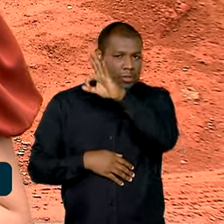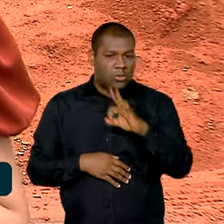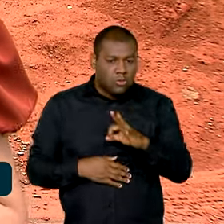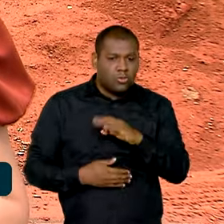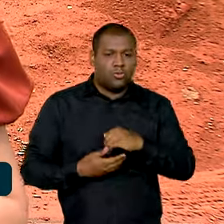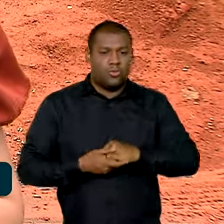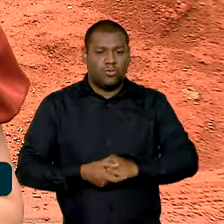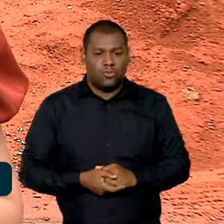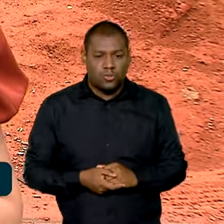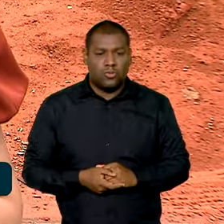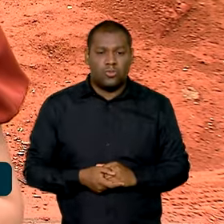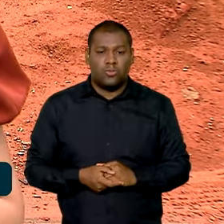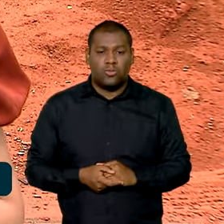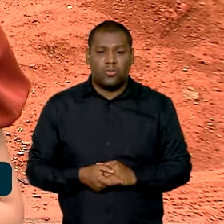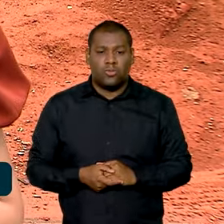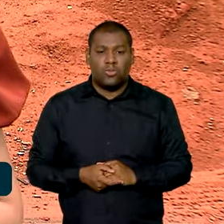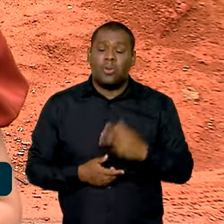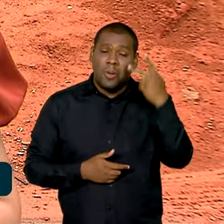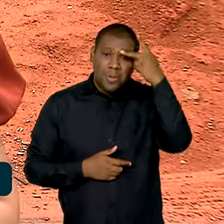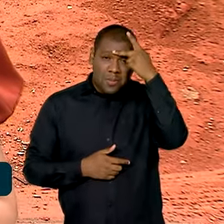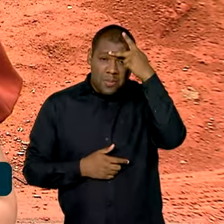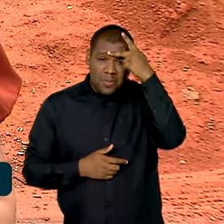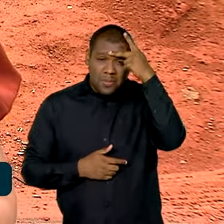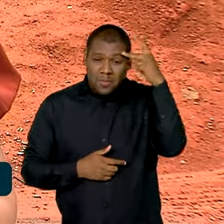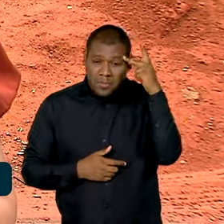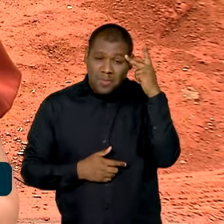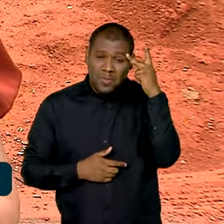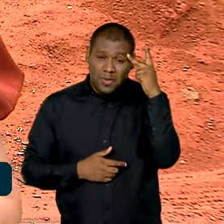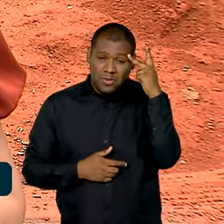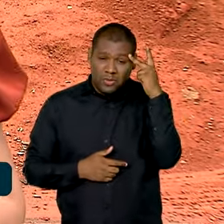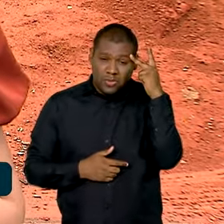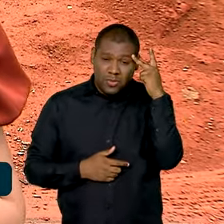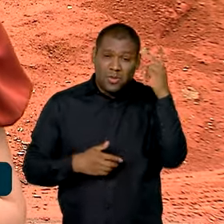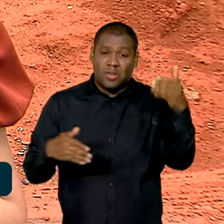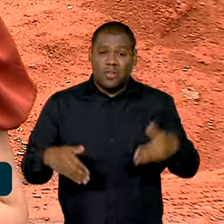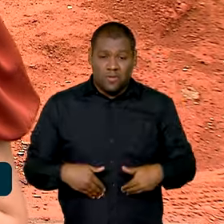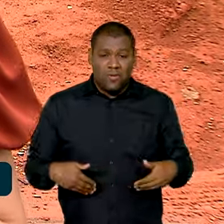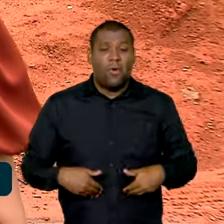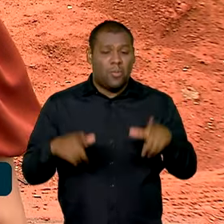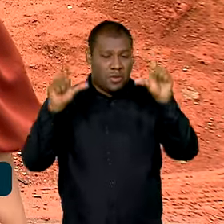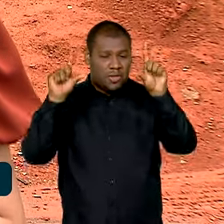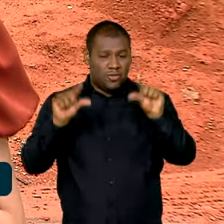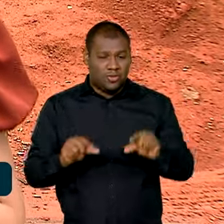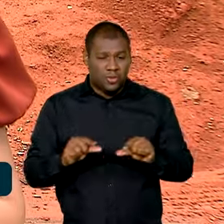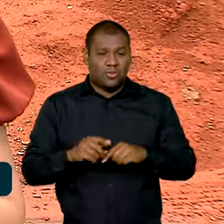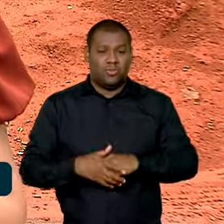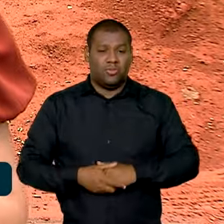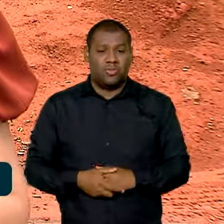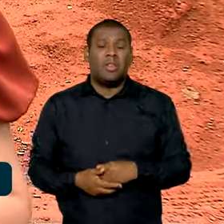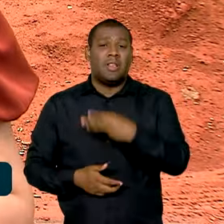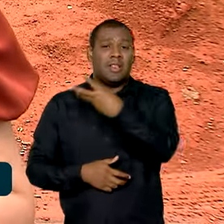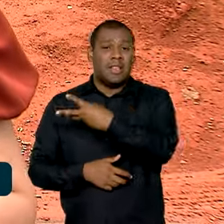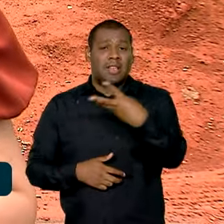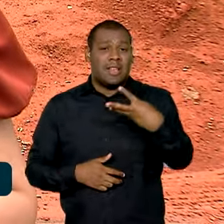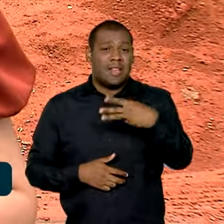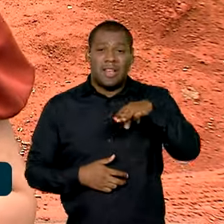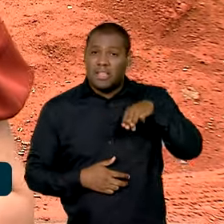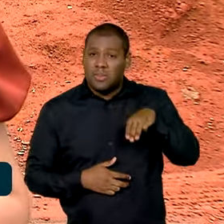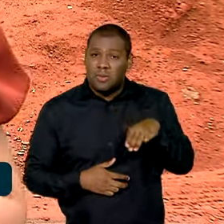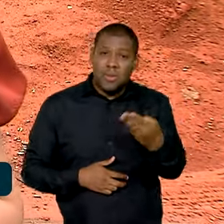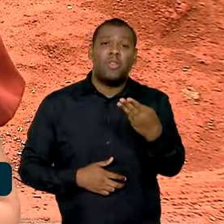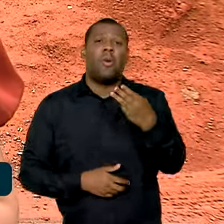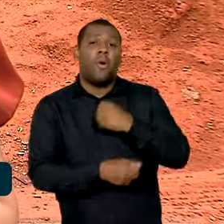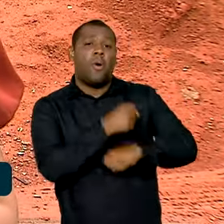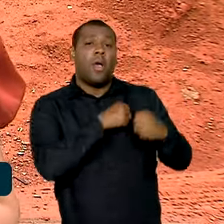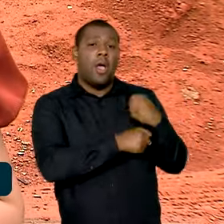de pessoas em situação de insegurança alimentar grave diminuiu de 33 milhões no primeiro trimestre